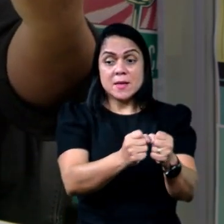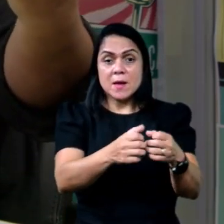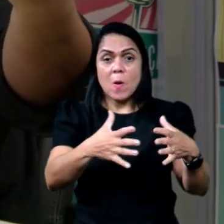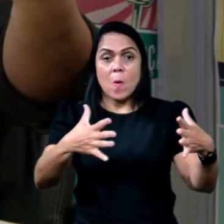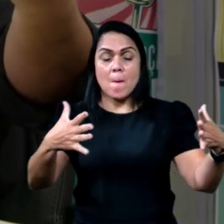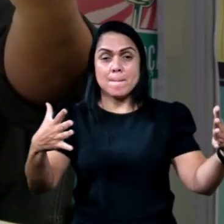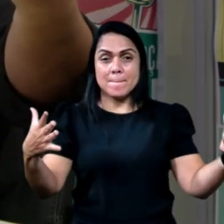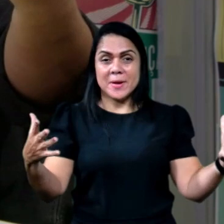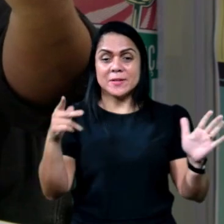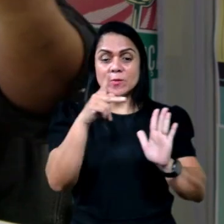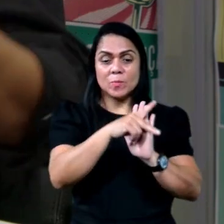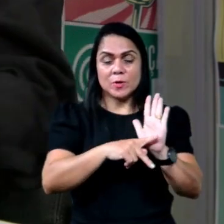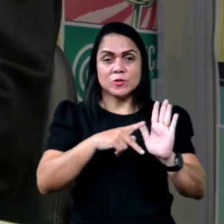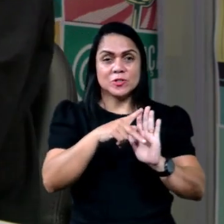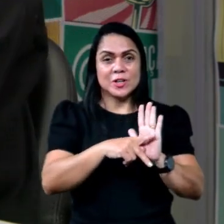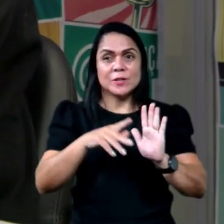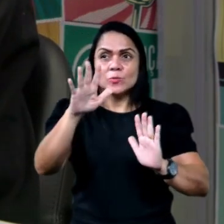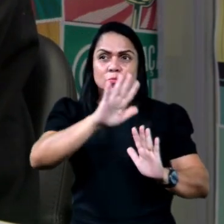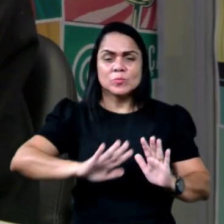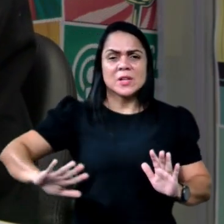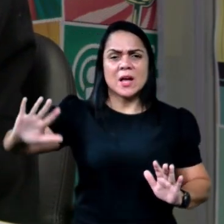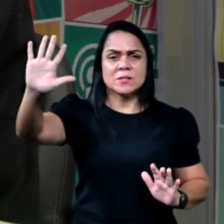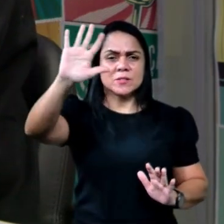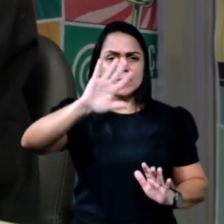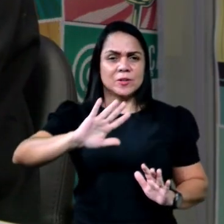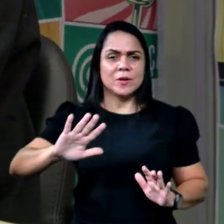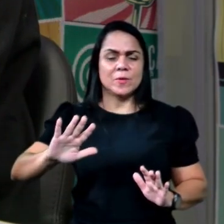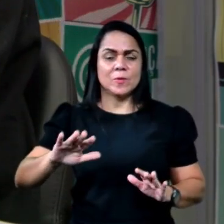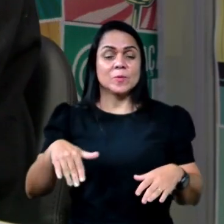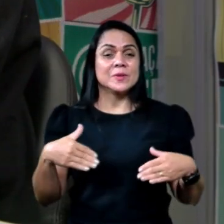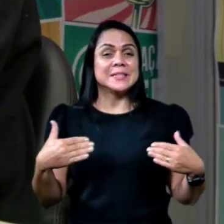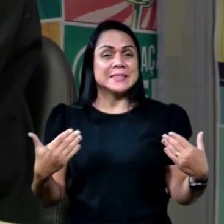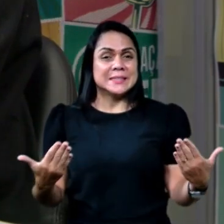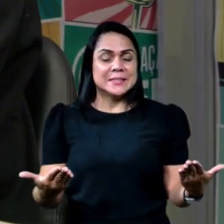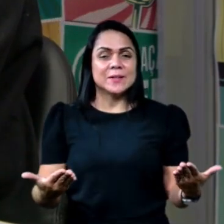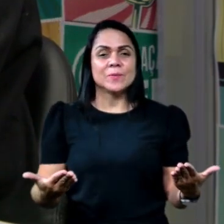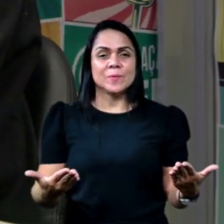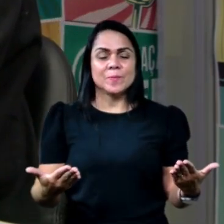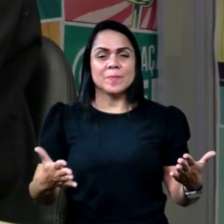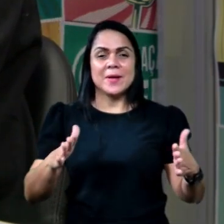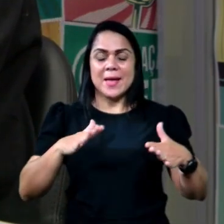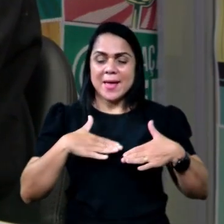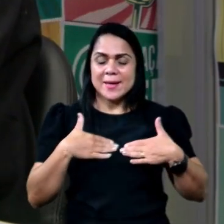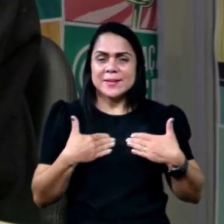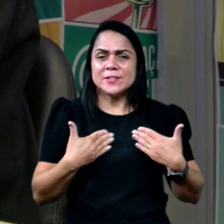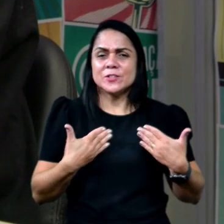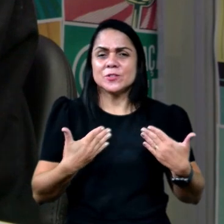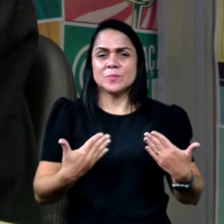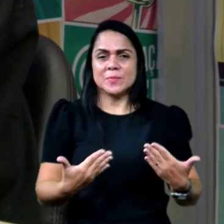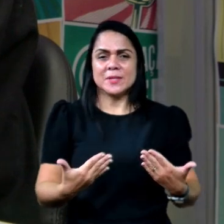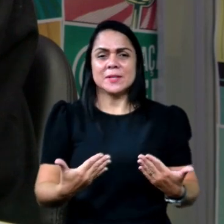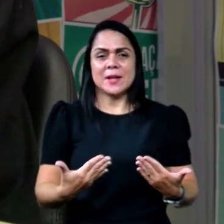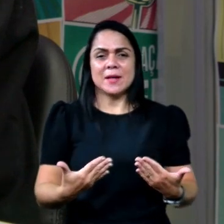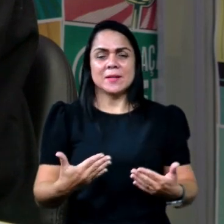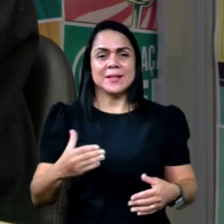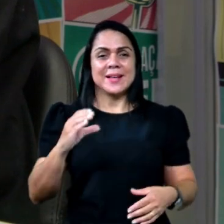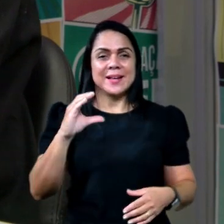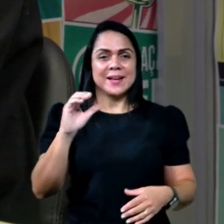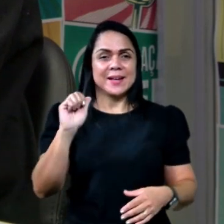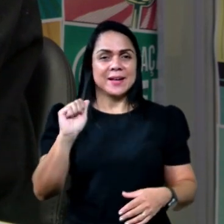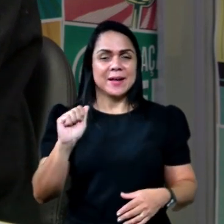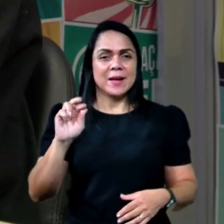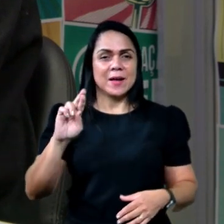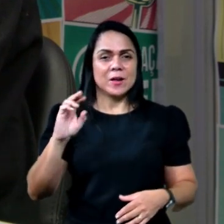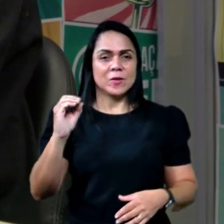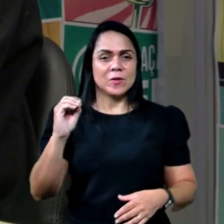para um projeto nacional. Então, a Cozinha Carolina é inspirada na Carolina Maria de Jesus, né, no